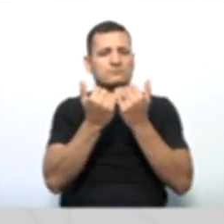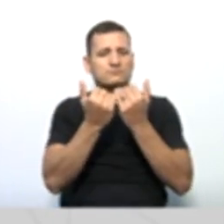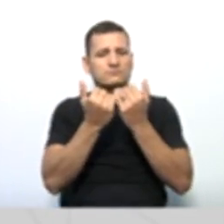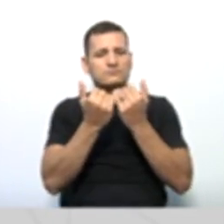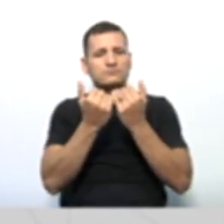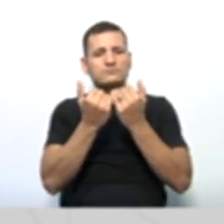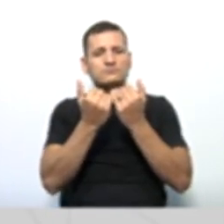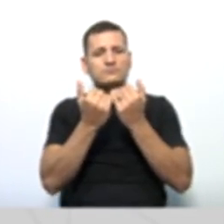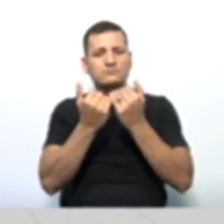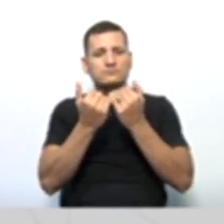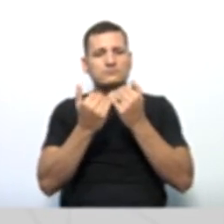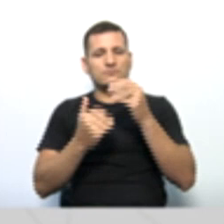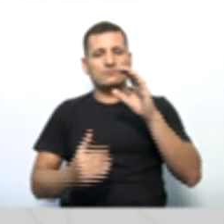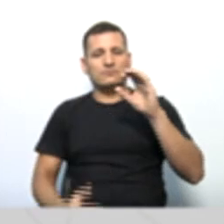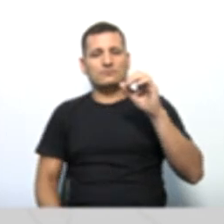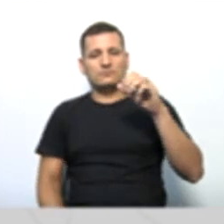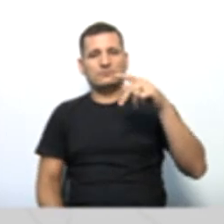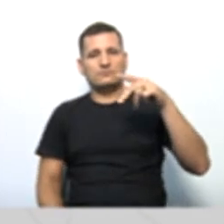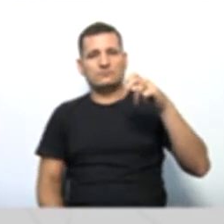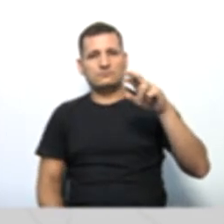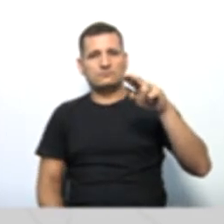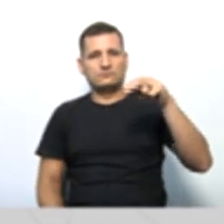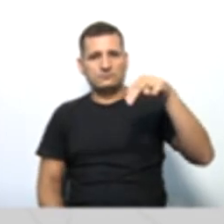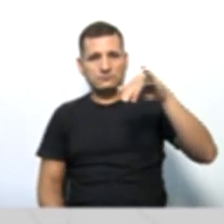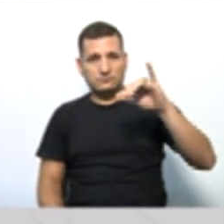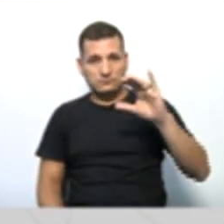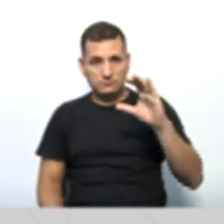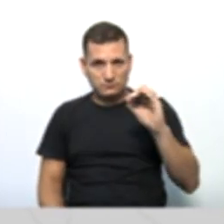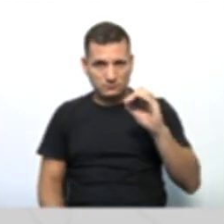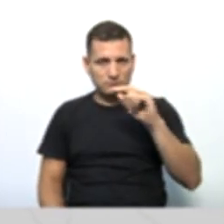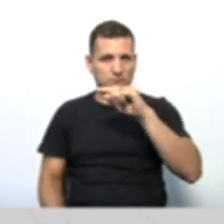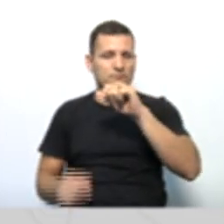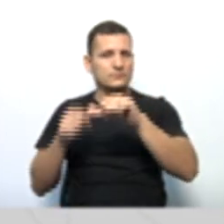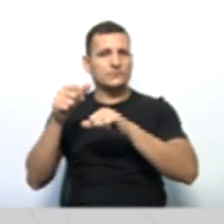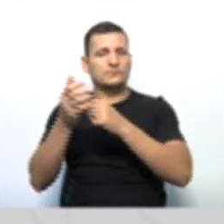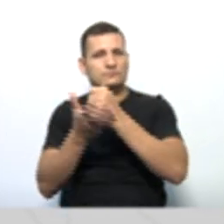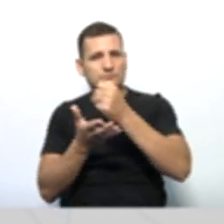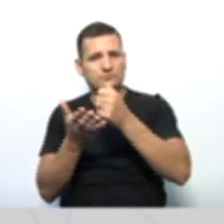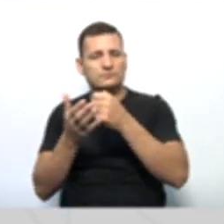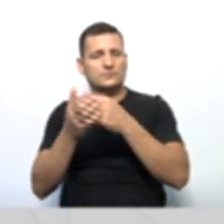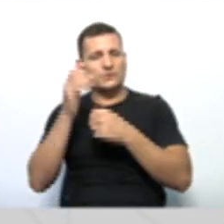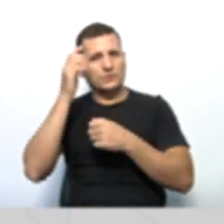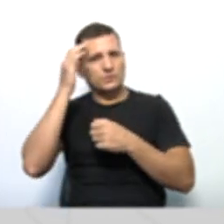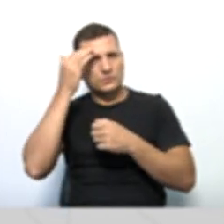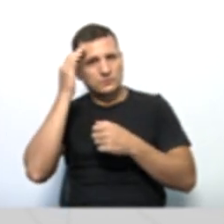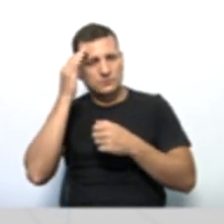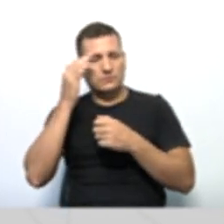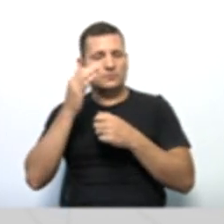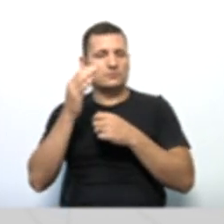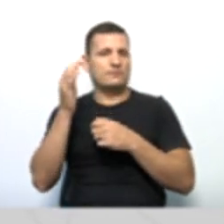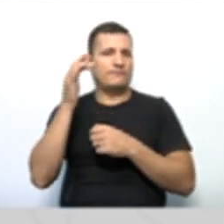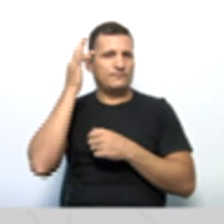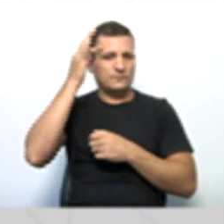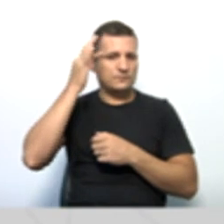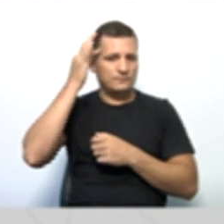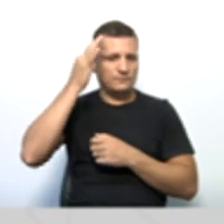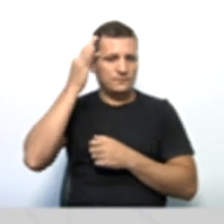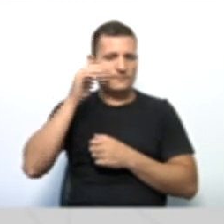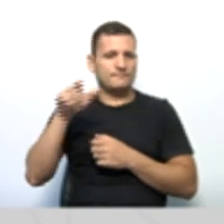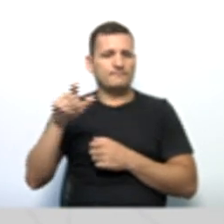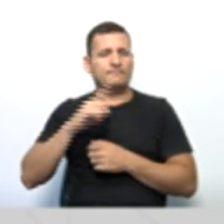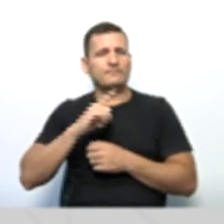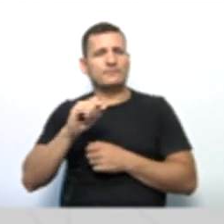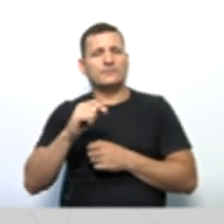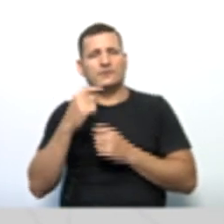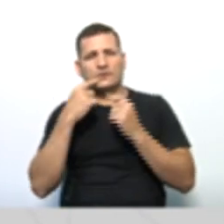seja, ele mudou as bases e concepções da filosofia. As obras de maior destaque são a Crítica à Razão Pura, a Crítica à